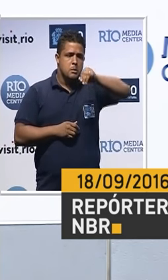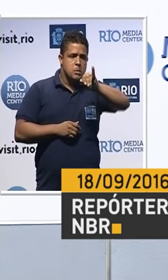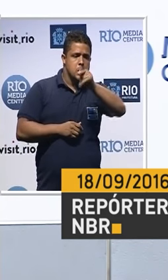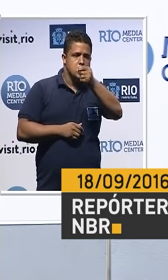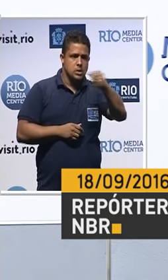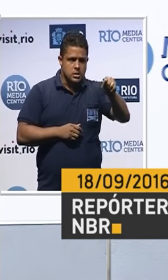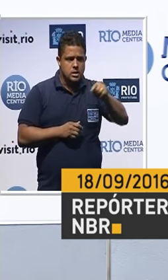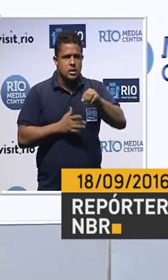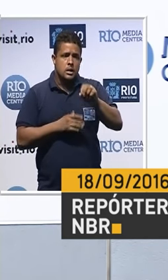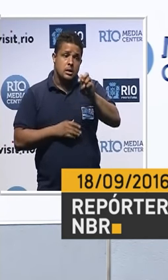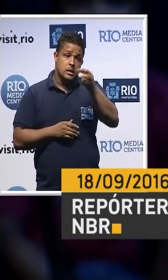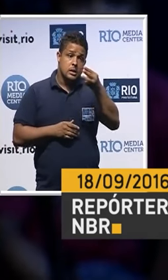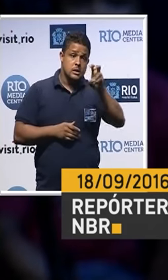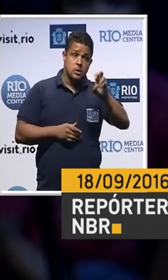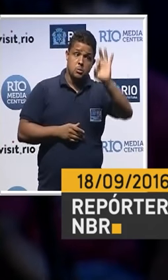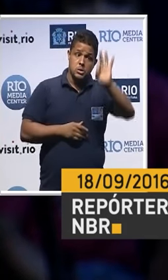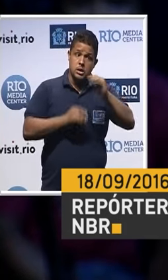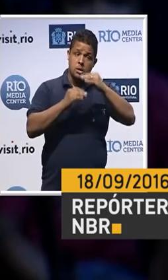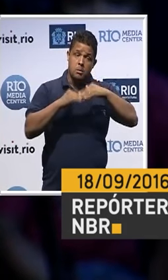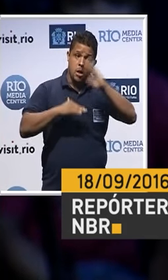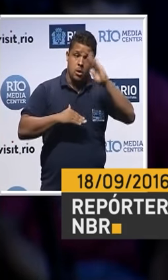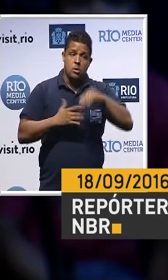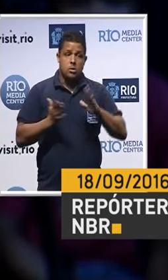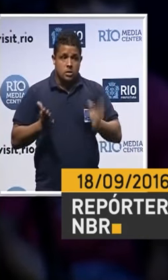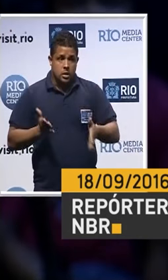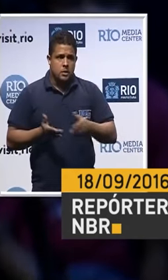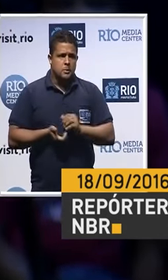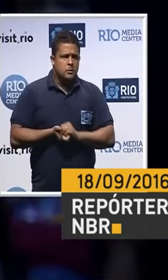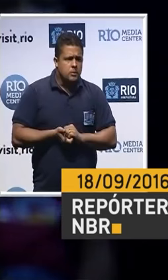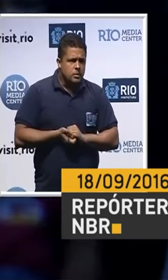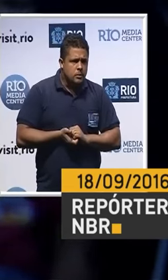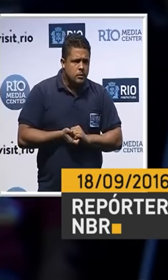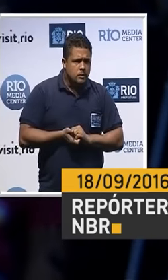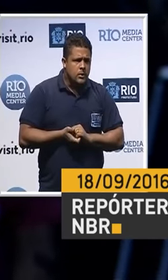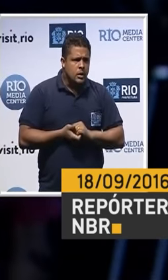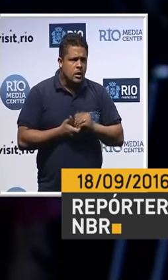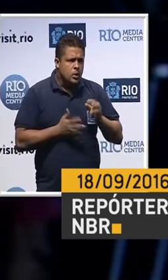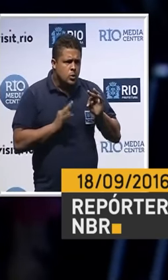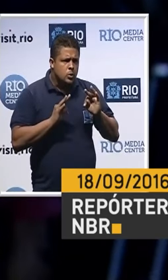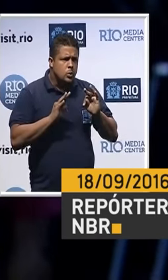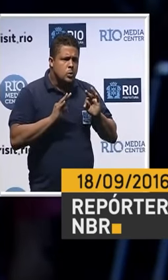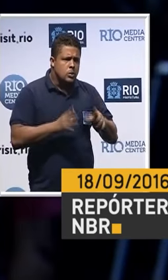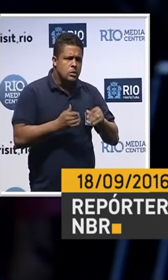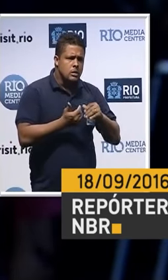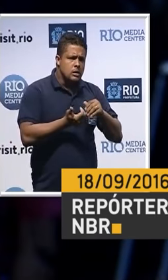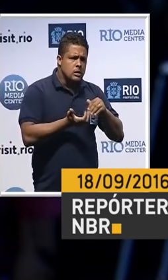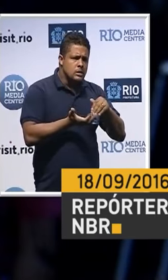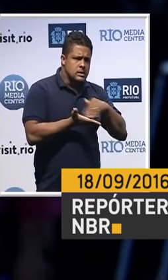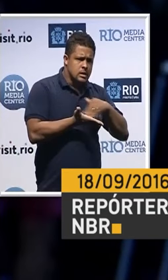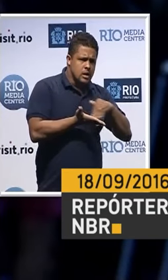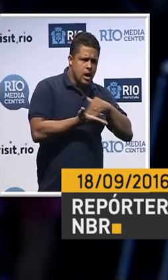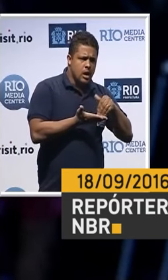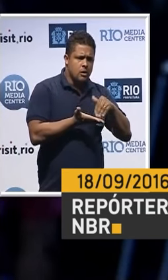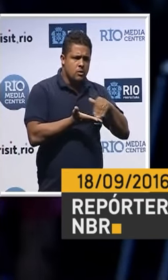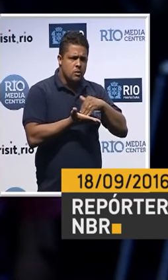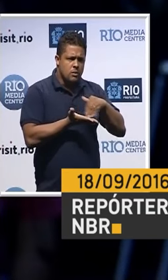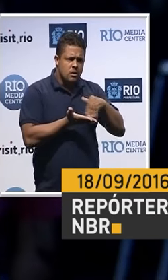30% maior. Houve necessidade do senhor tentar negociar junto à Secretaria de Fazenda, Casa Civil, ou até junto ao presidente Temer,